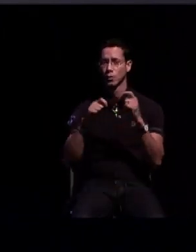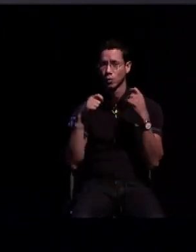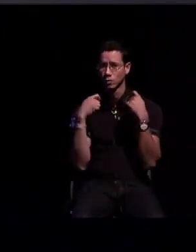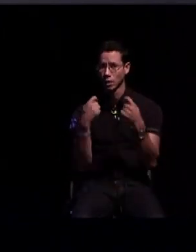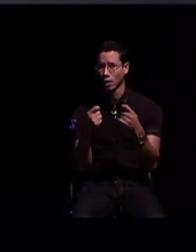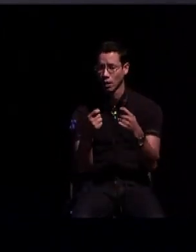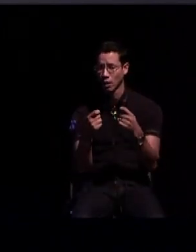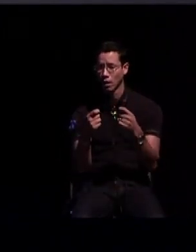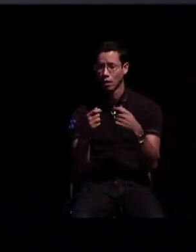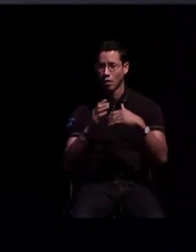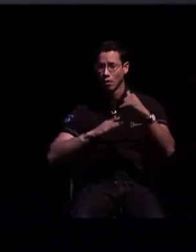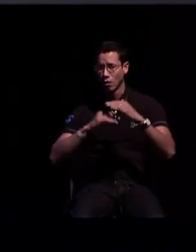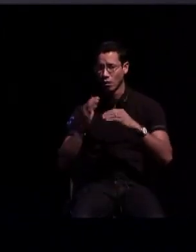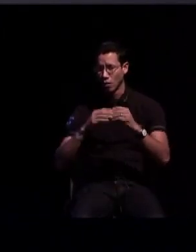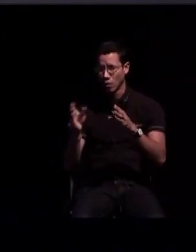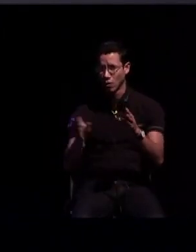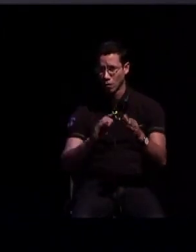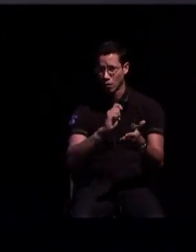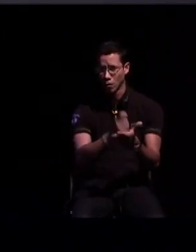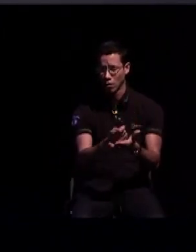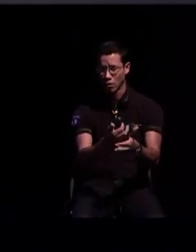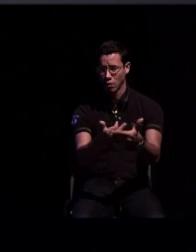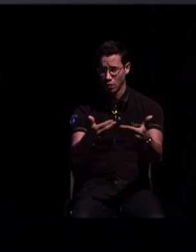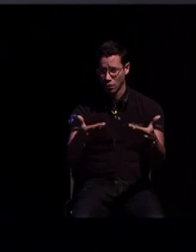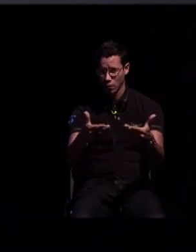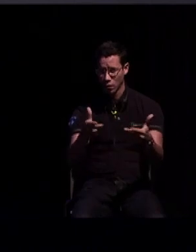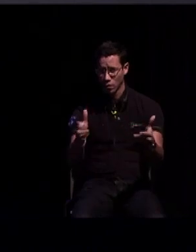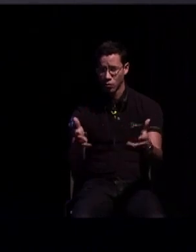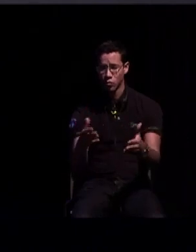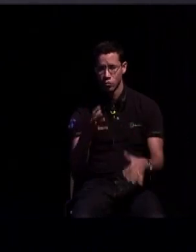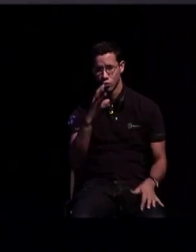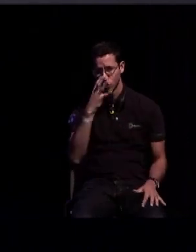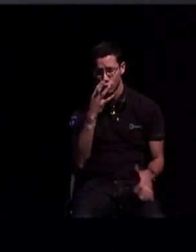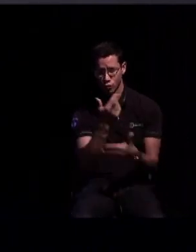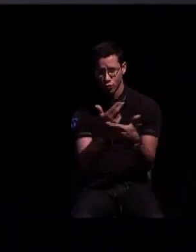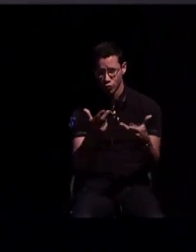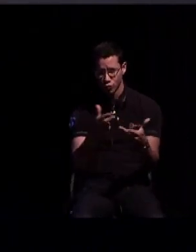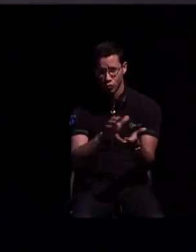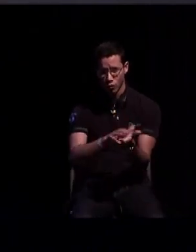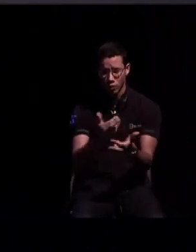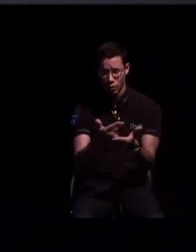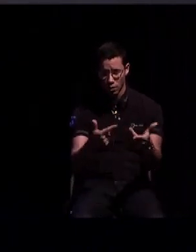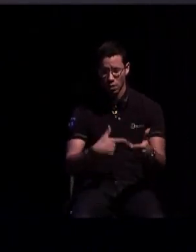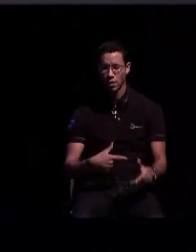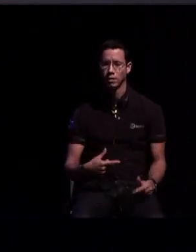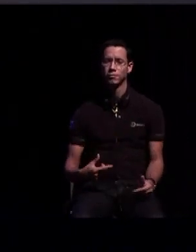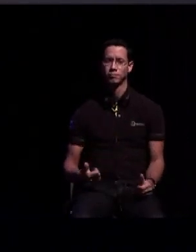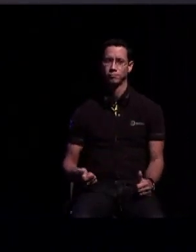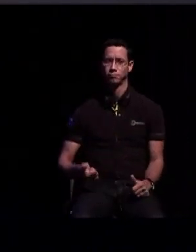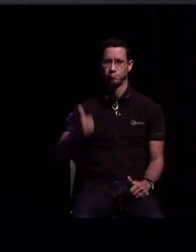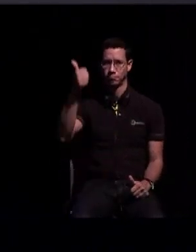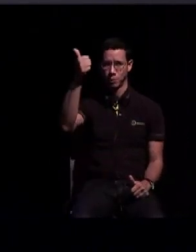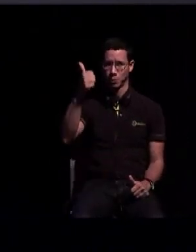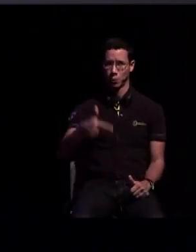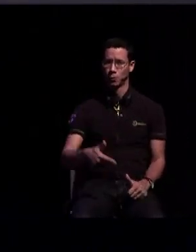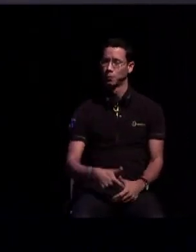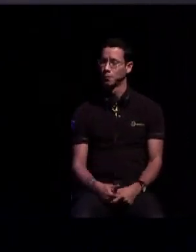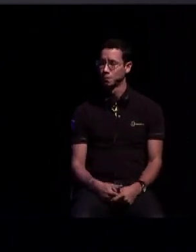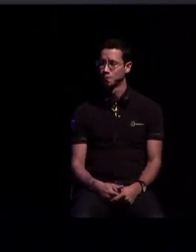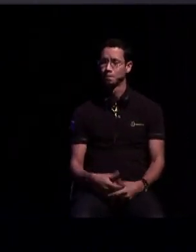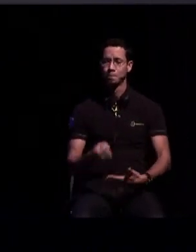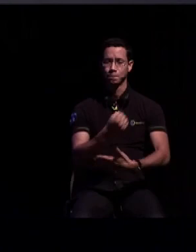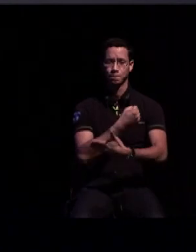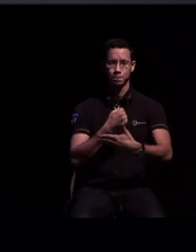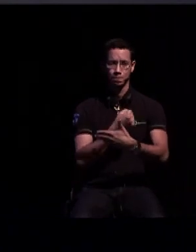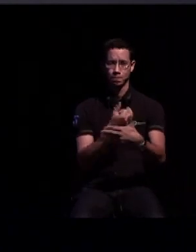ao produto do trabalho delas, isso é incomparável. Né? E tal. Eu acho que esse tipo, a